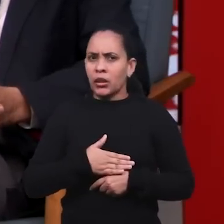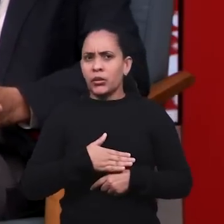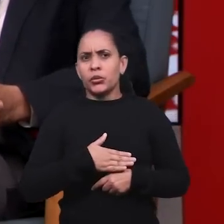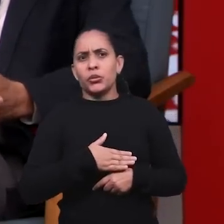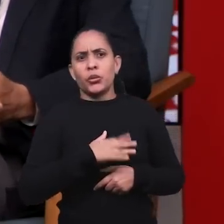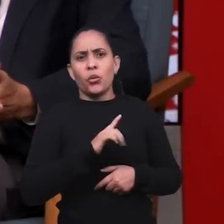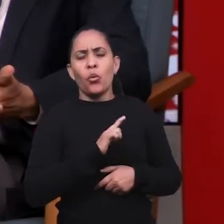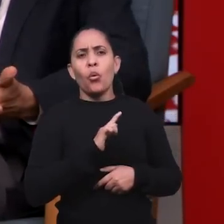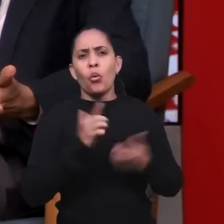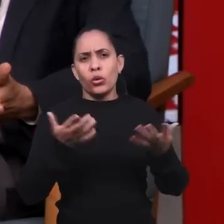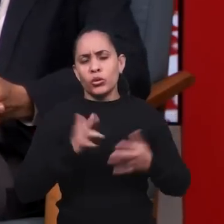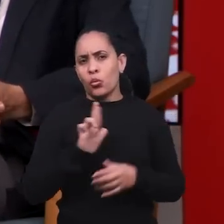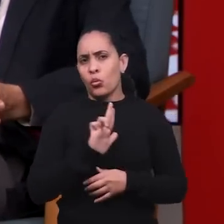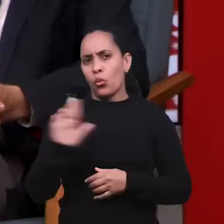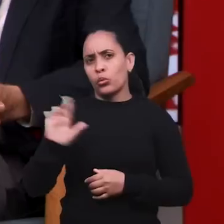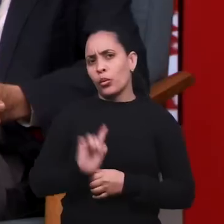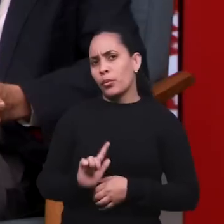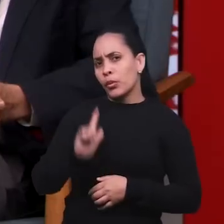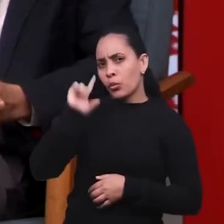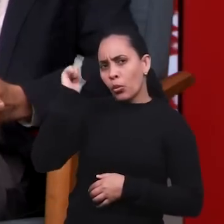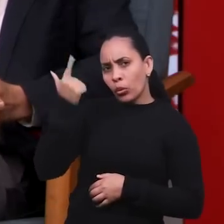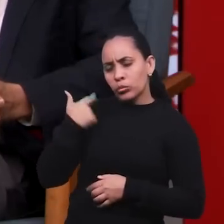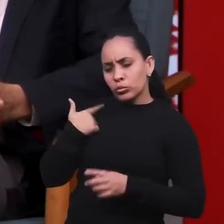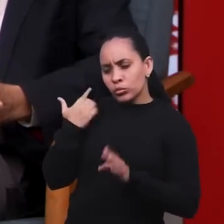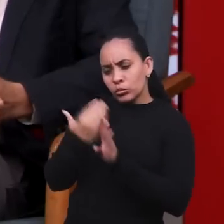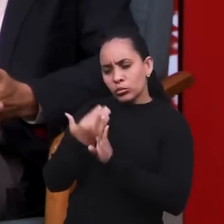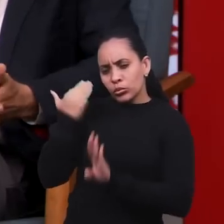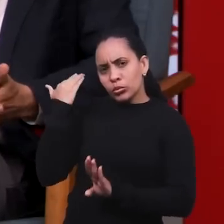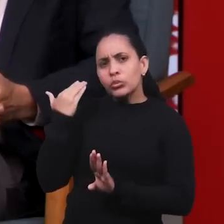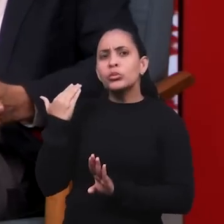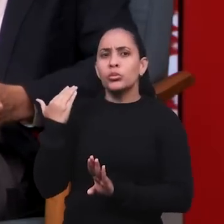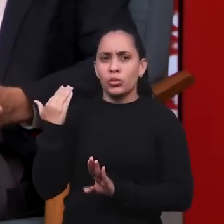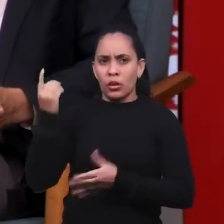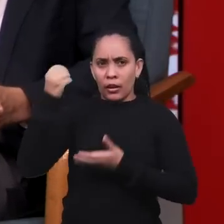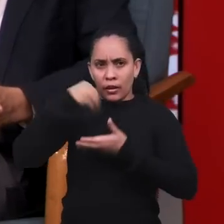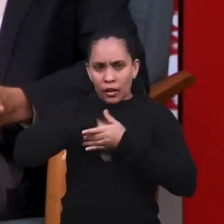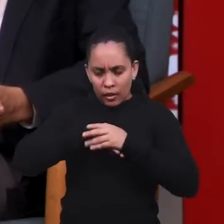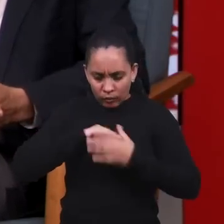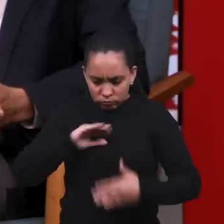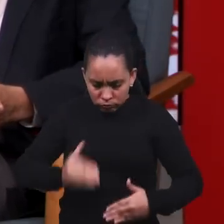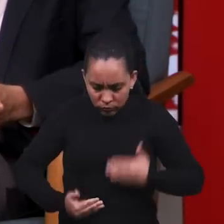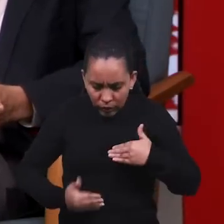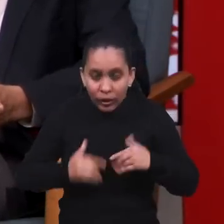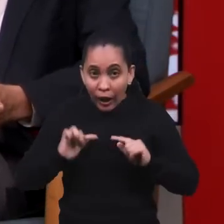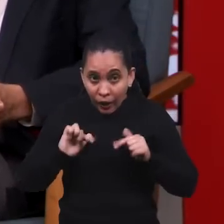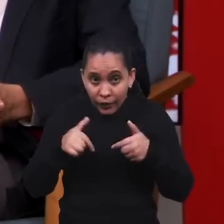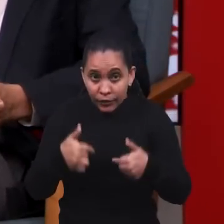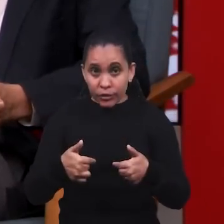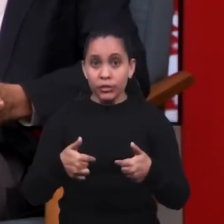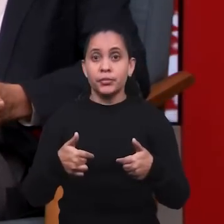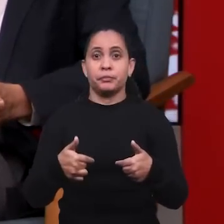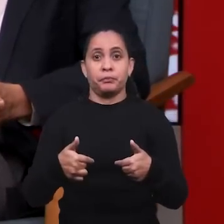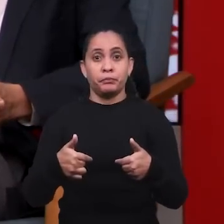mais leproso, se chama de hanseníase, por causa do descobridor do bacilo, que é Hansen.